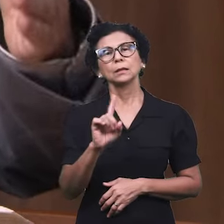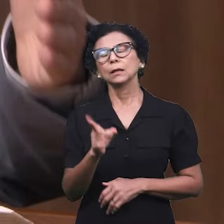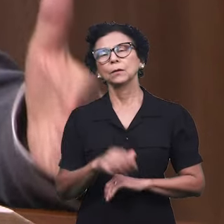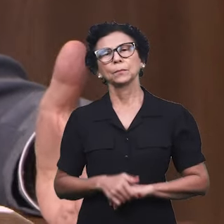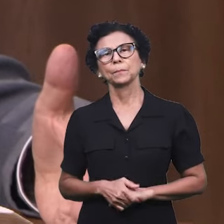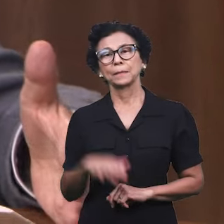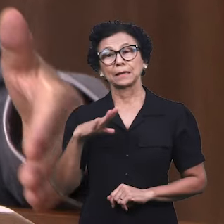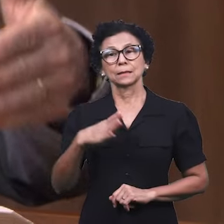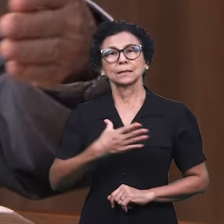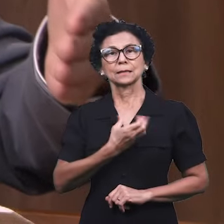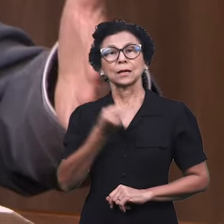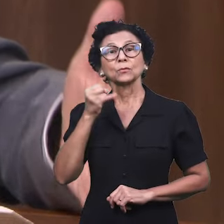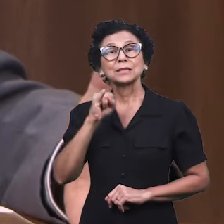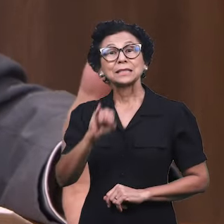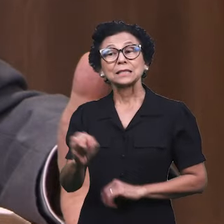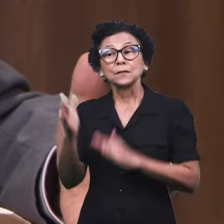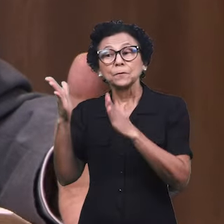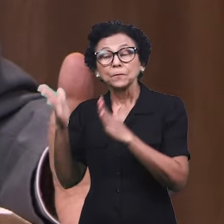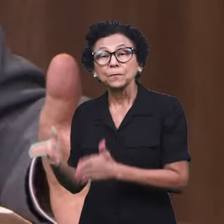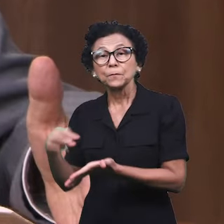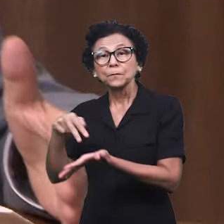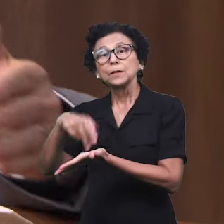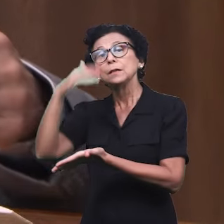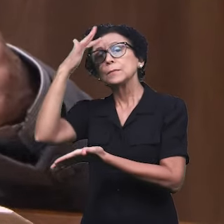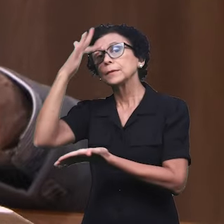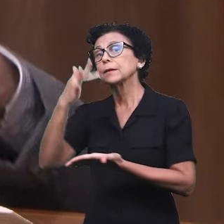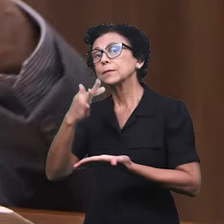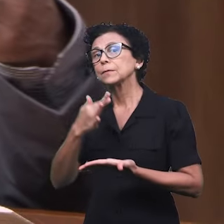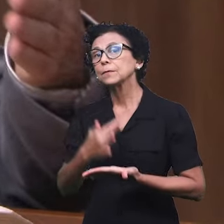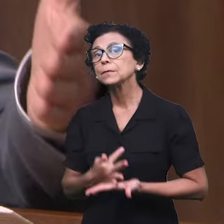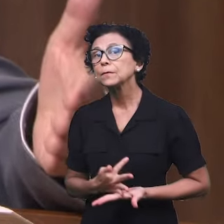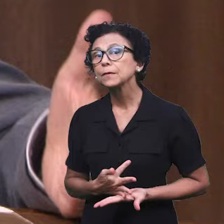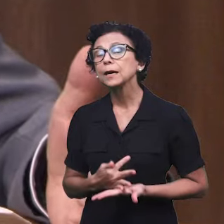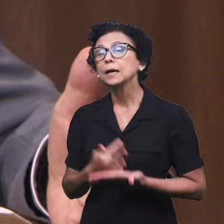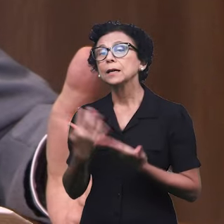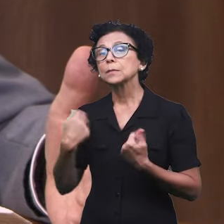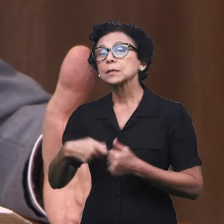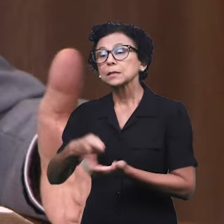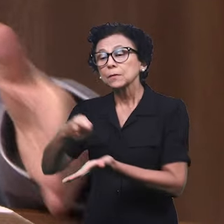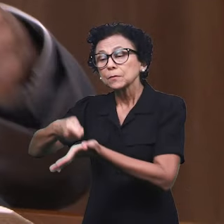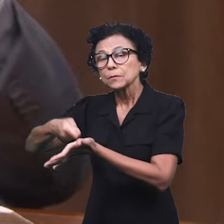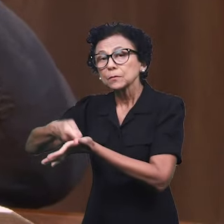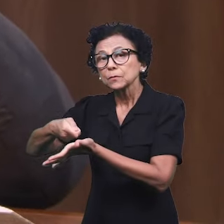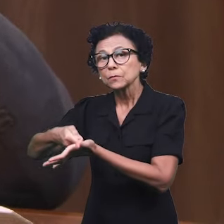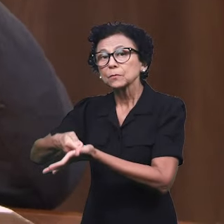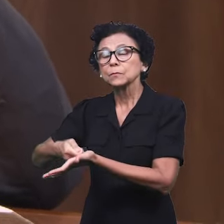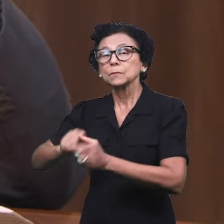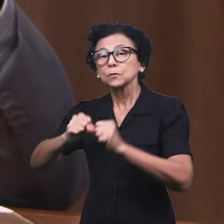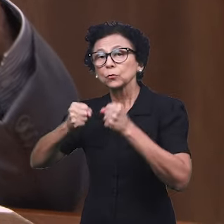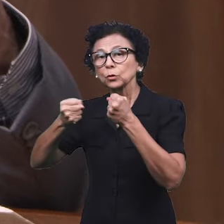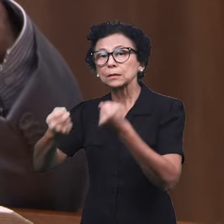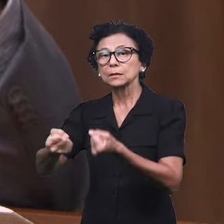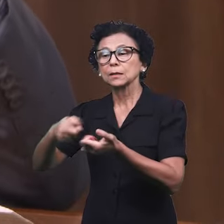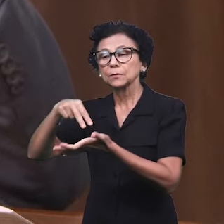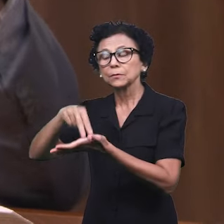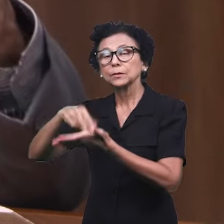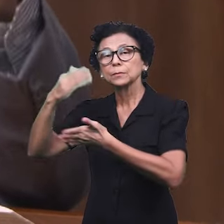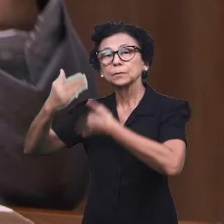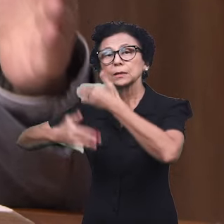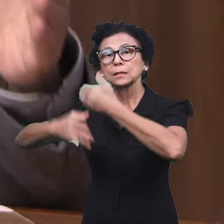Nós fomos salvos, mas precisamos continuar firmes na fé. Precisamos perseverar na presença do Senhor. Precisamos perseverar